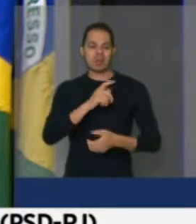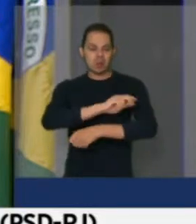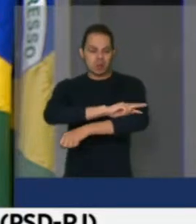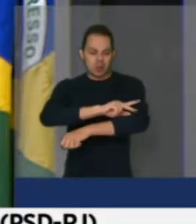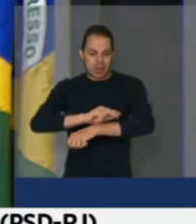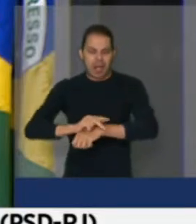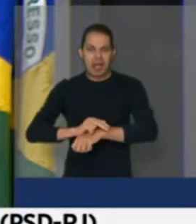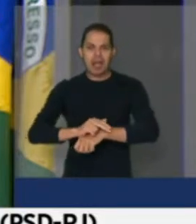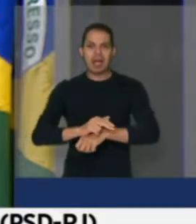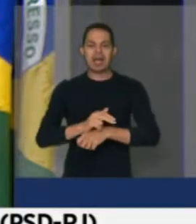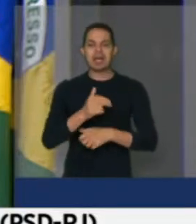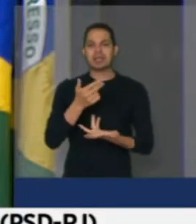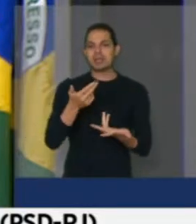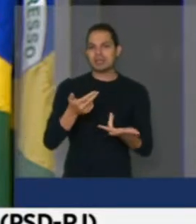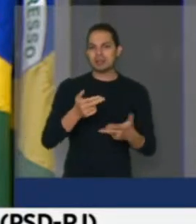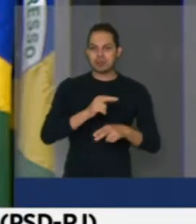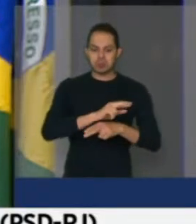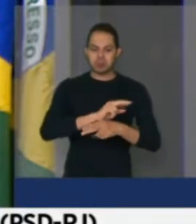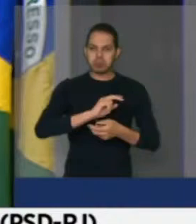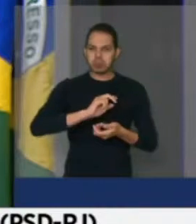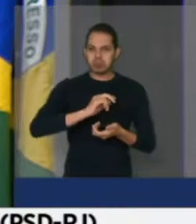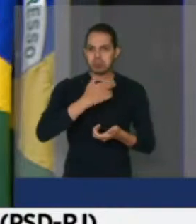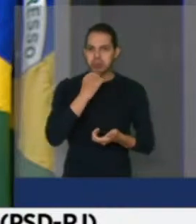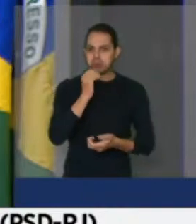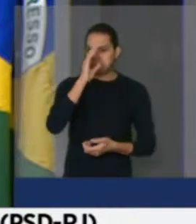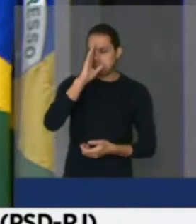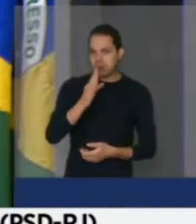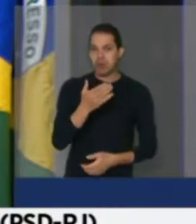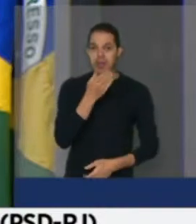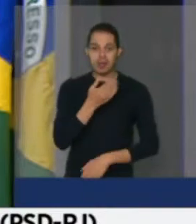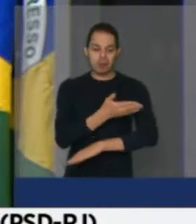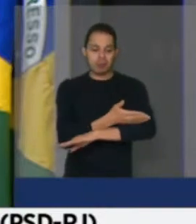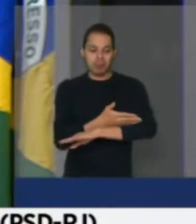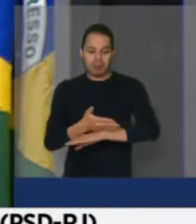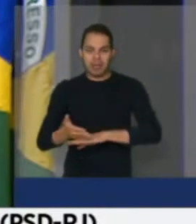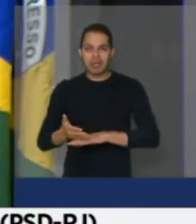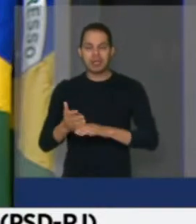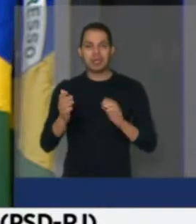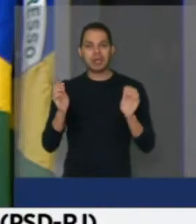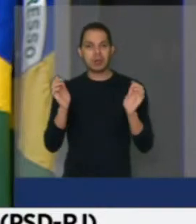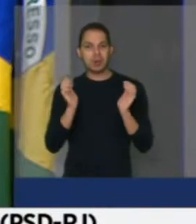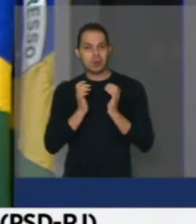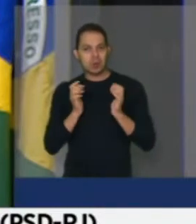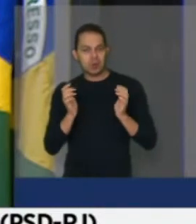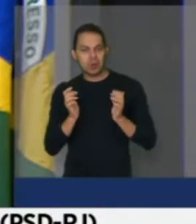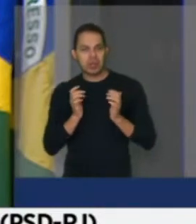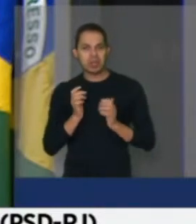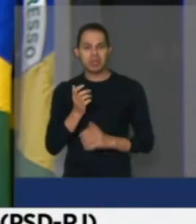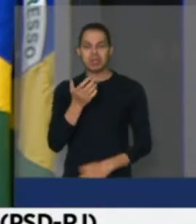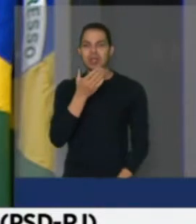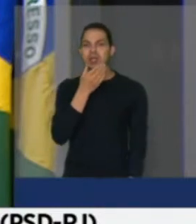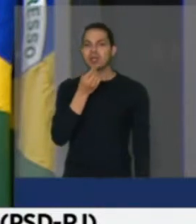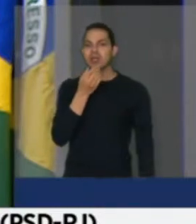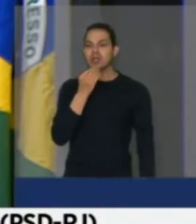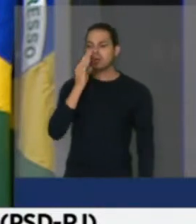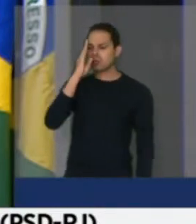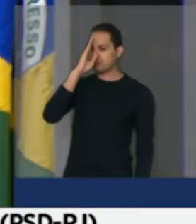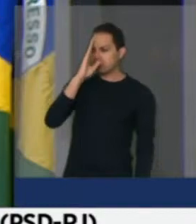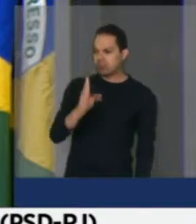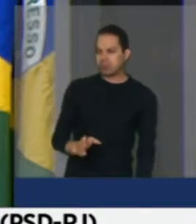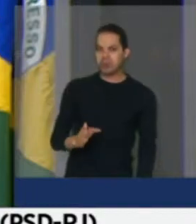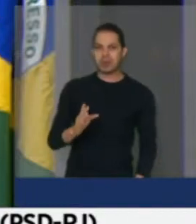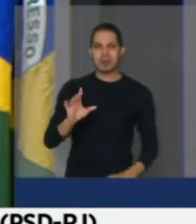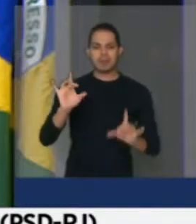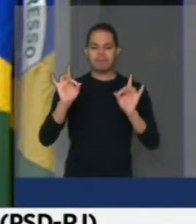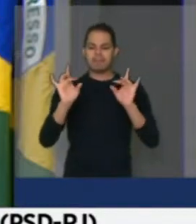gênero. Eu sou um homem branco, heterossexual, de classe média. Tive todos os privilégios inerentes